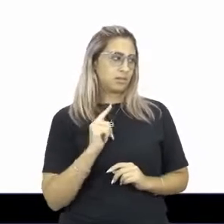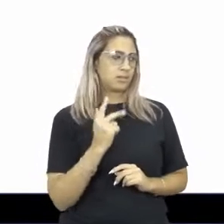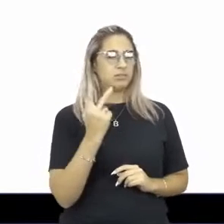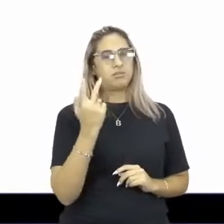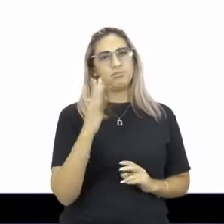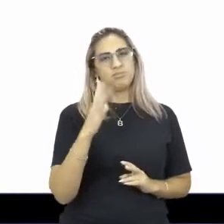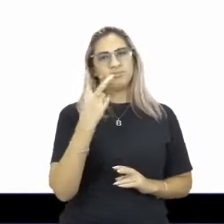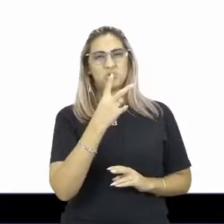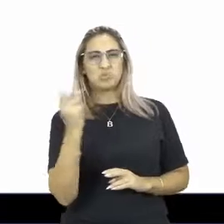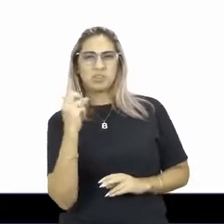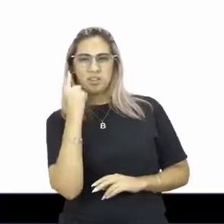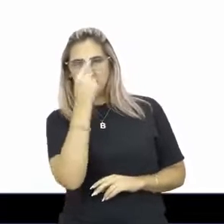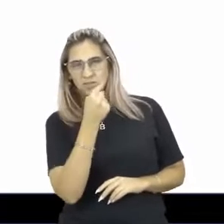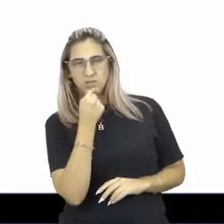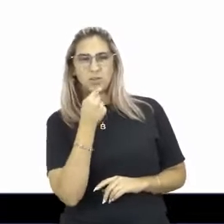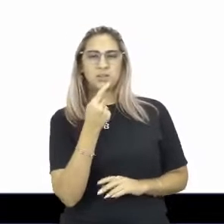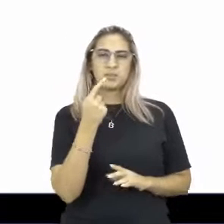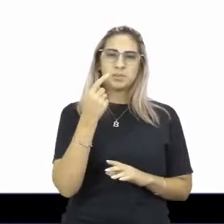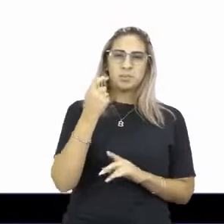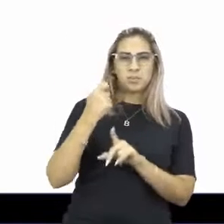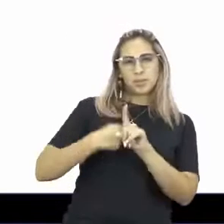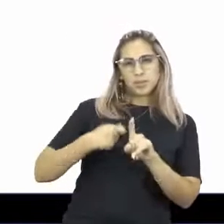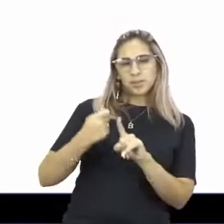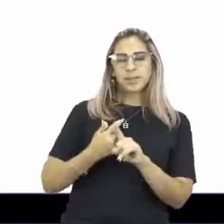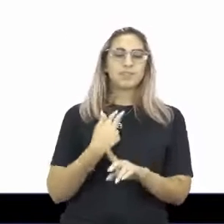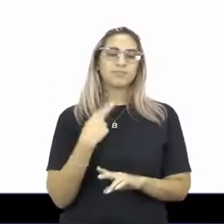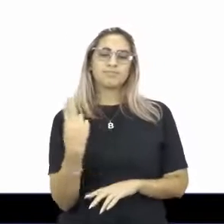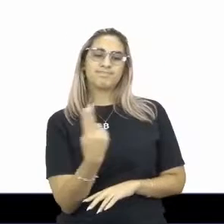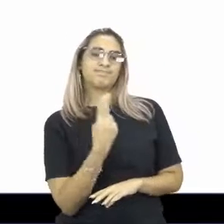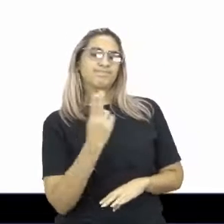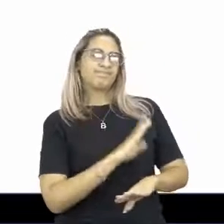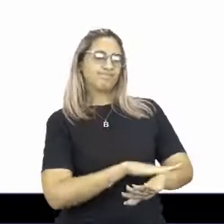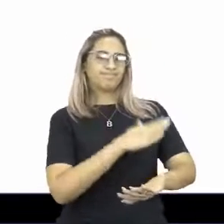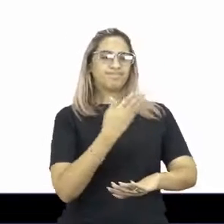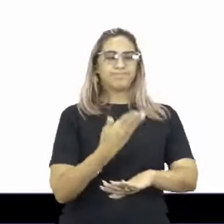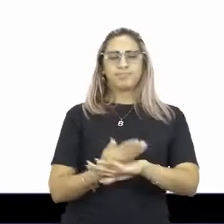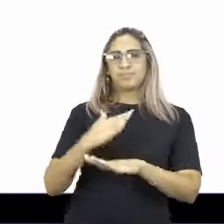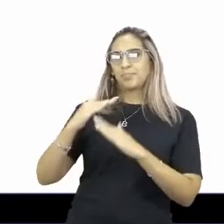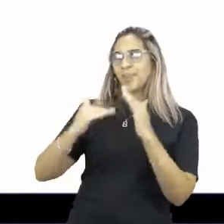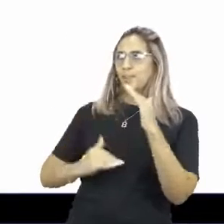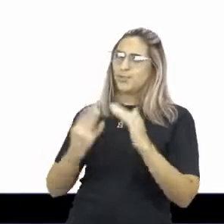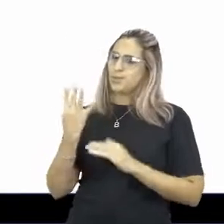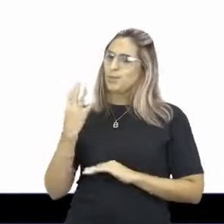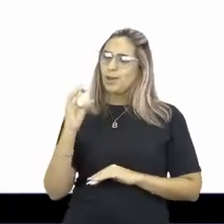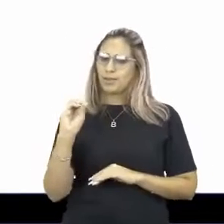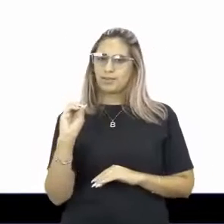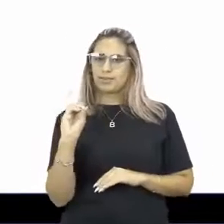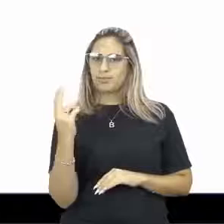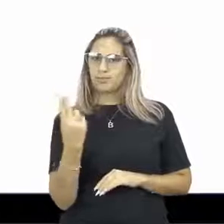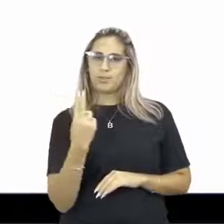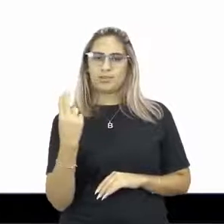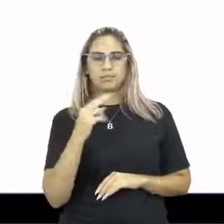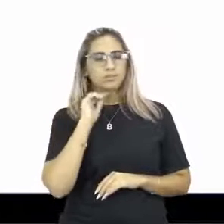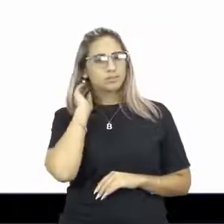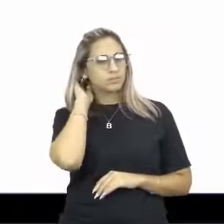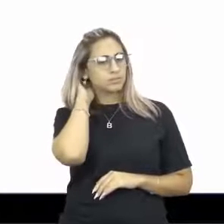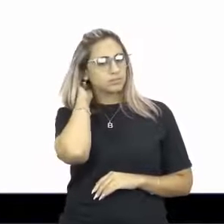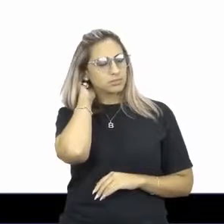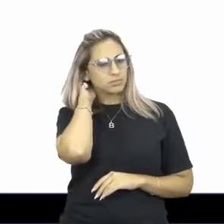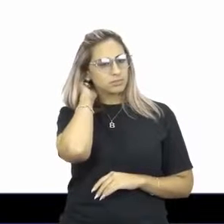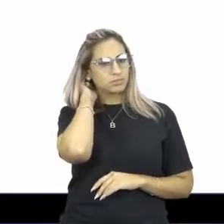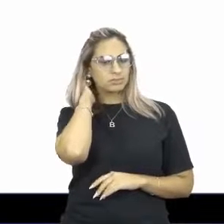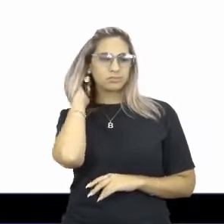e 40 horas semanais. Eu não posso atuar na PEI com uma carga horária menor que 40, ok? Pode passar.